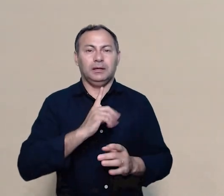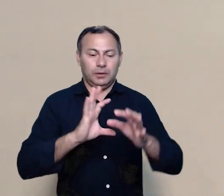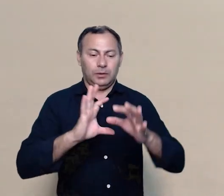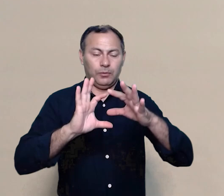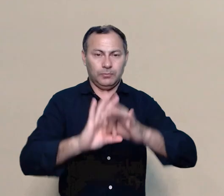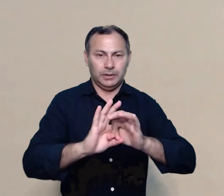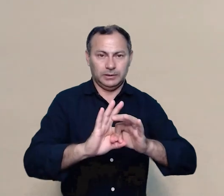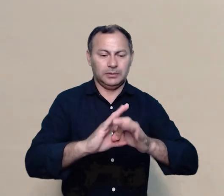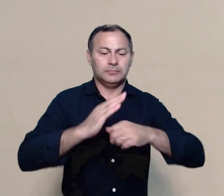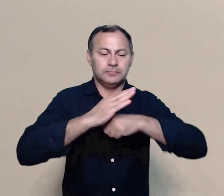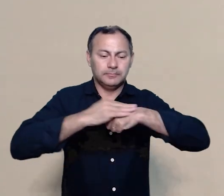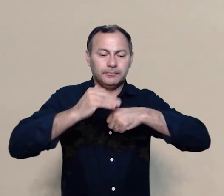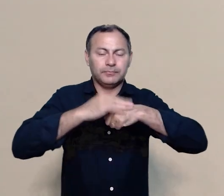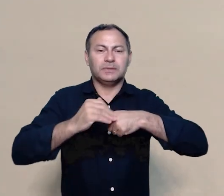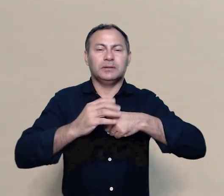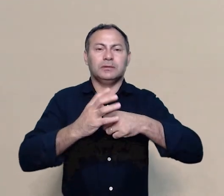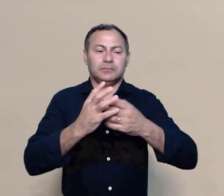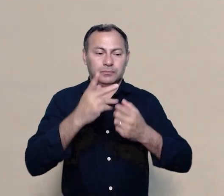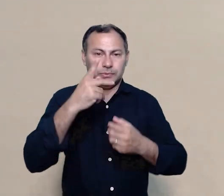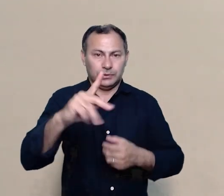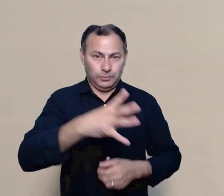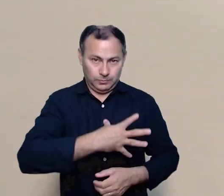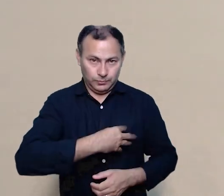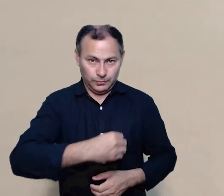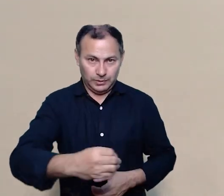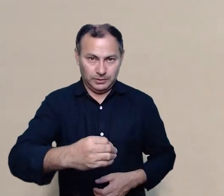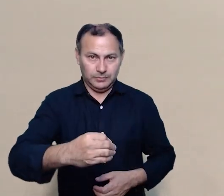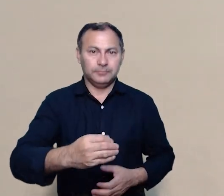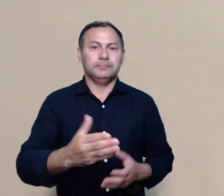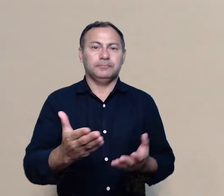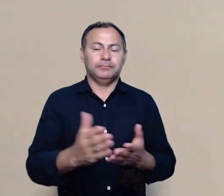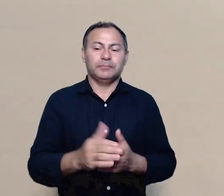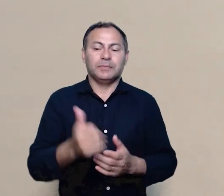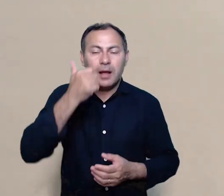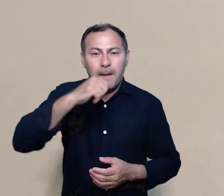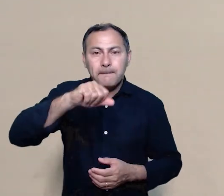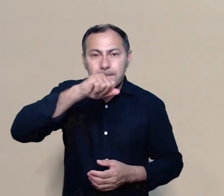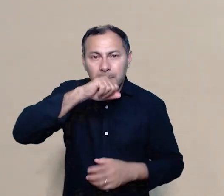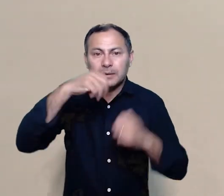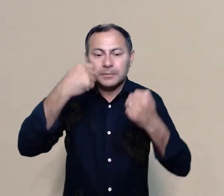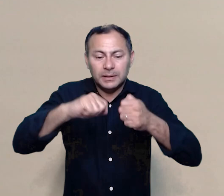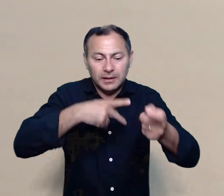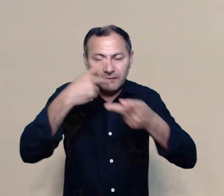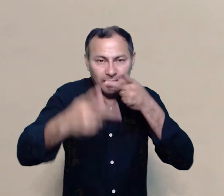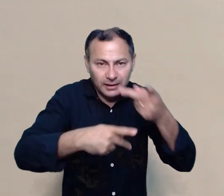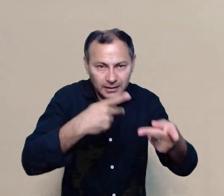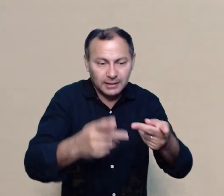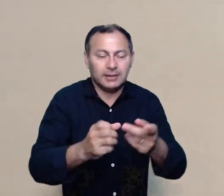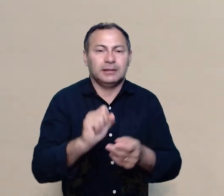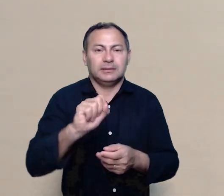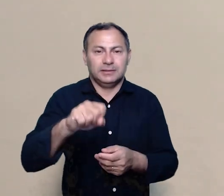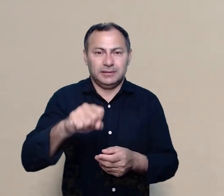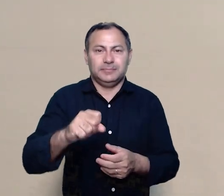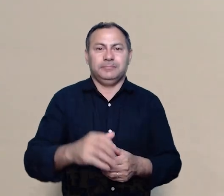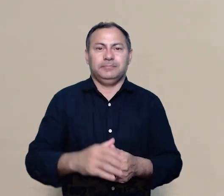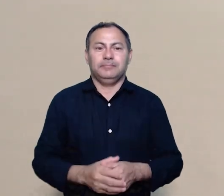que tem de comunhão, de ternura, de afeição por sua criança. A mãe precisa falar